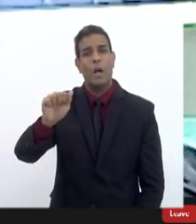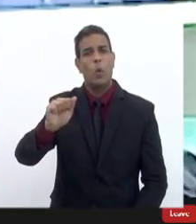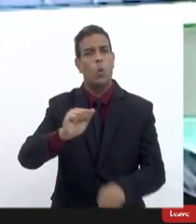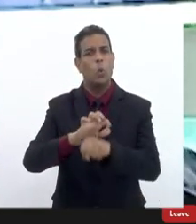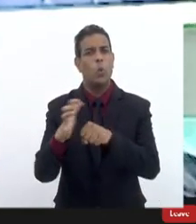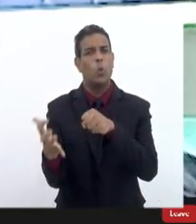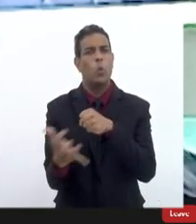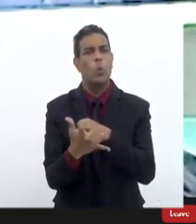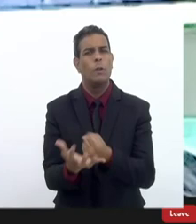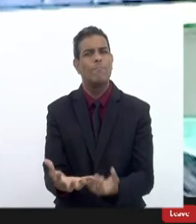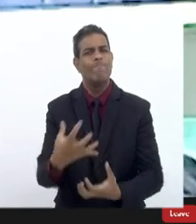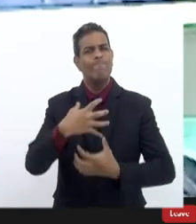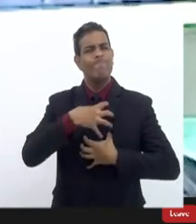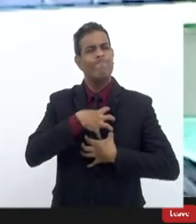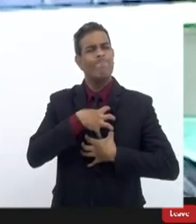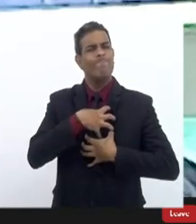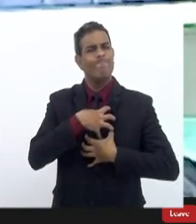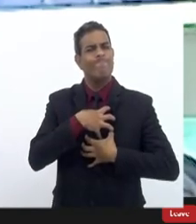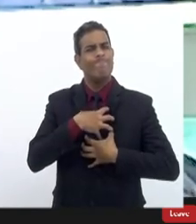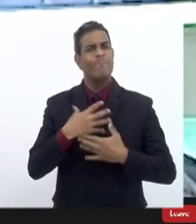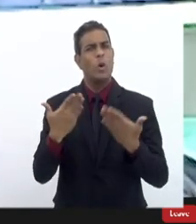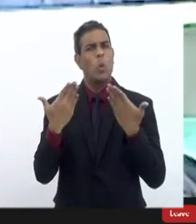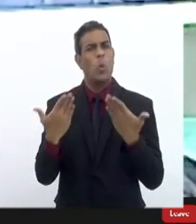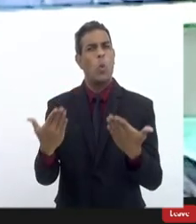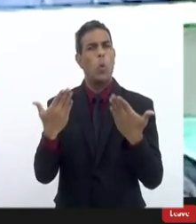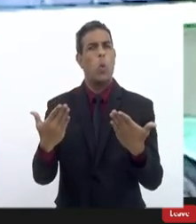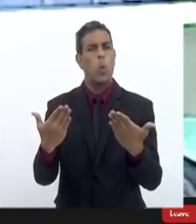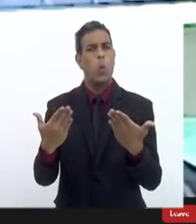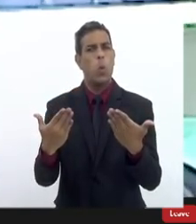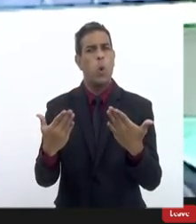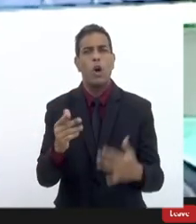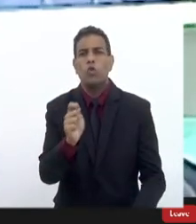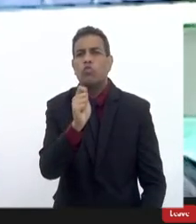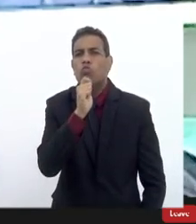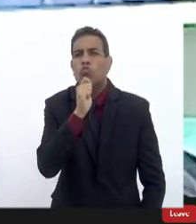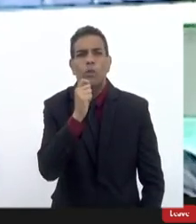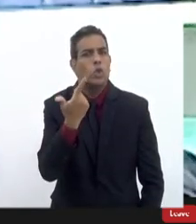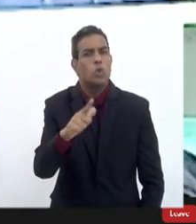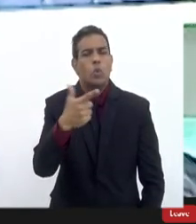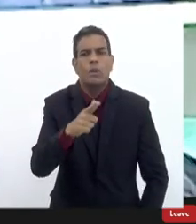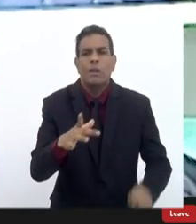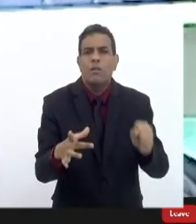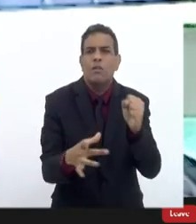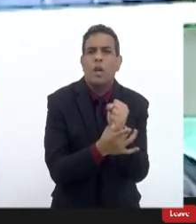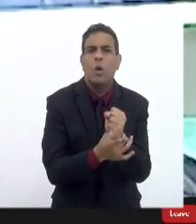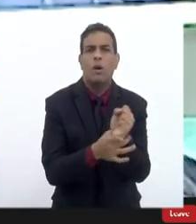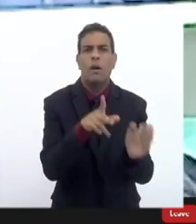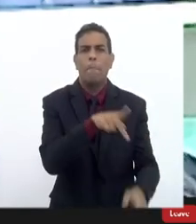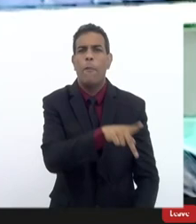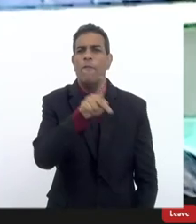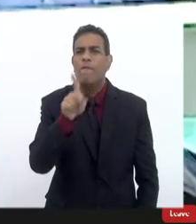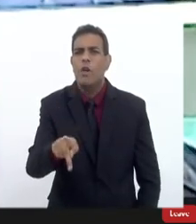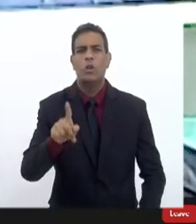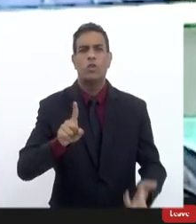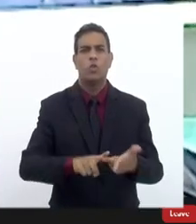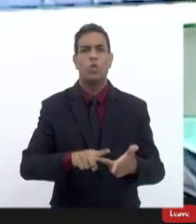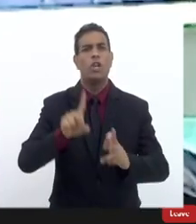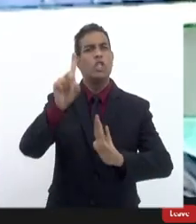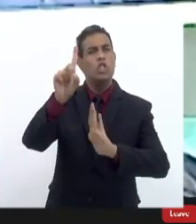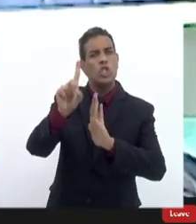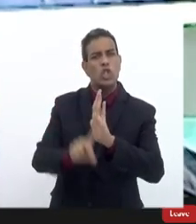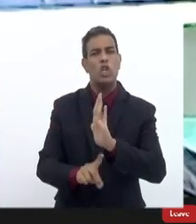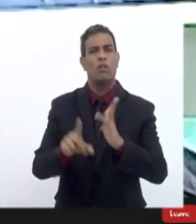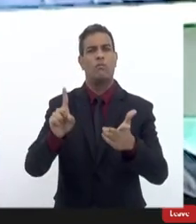Isso está criando uma situação de insegurança para professores,